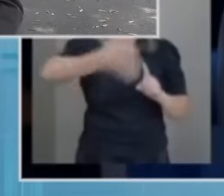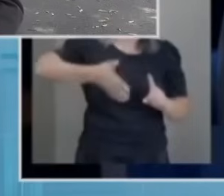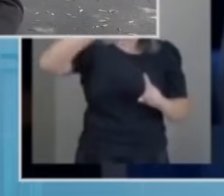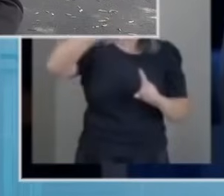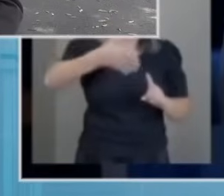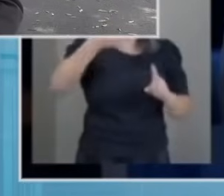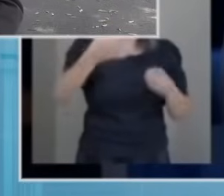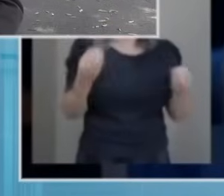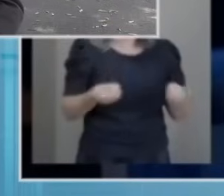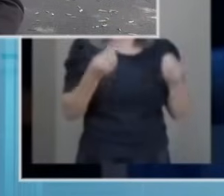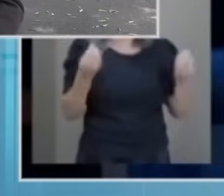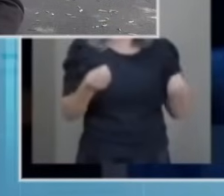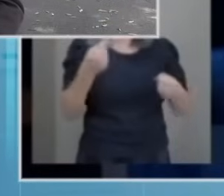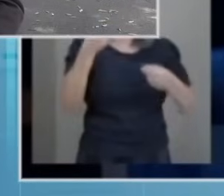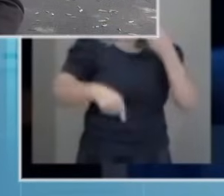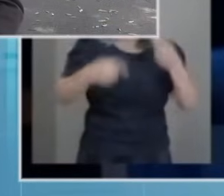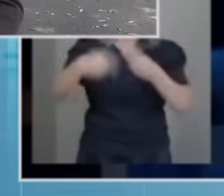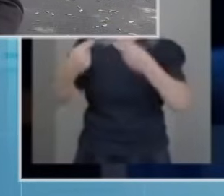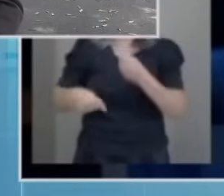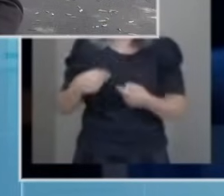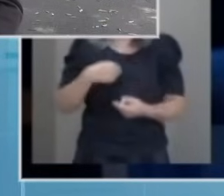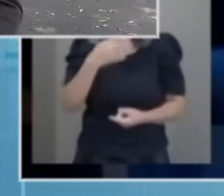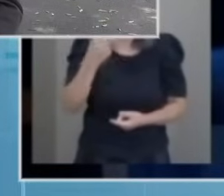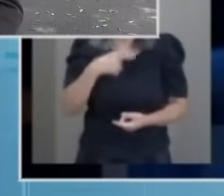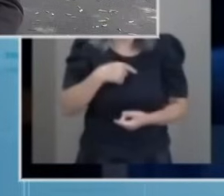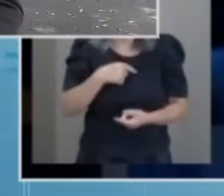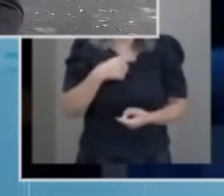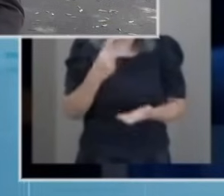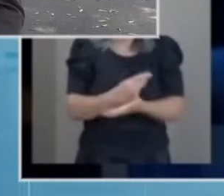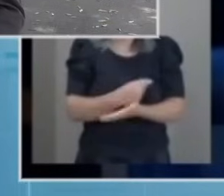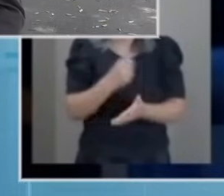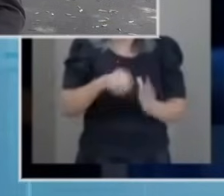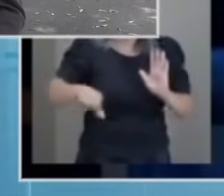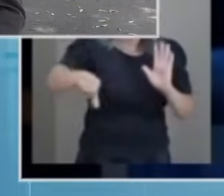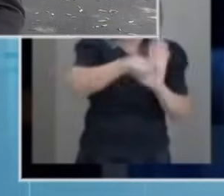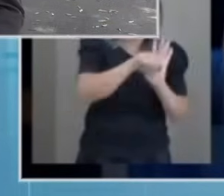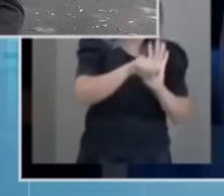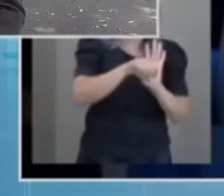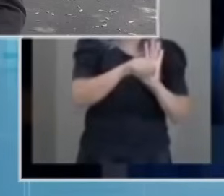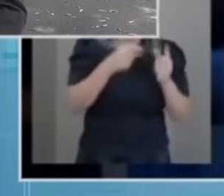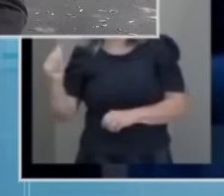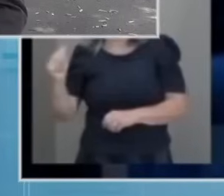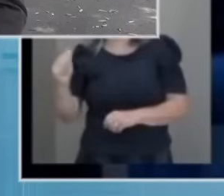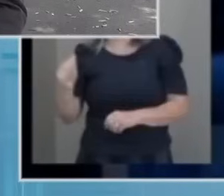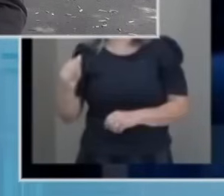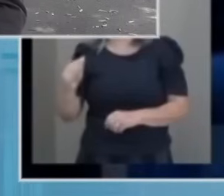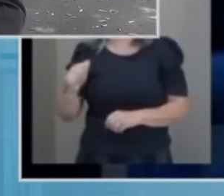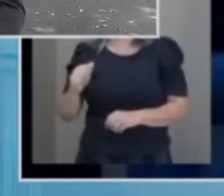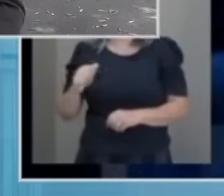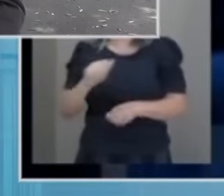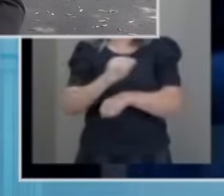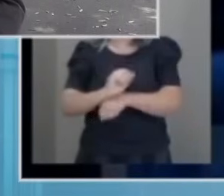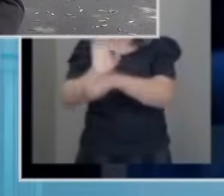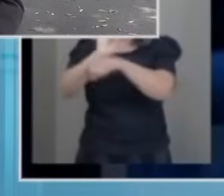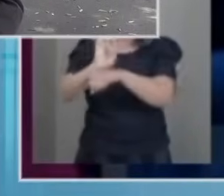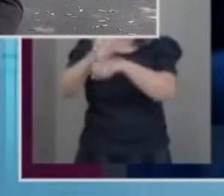pessoas, a sociedade, possa conhecer em detalhes a miúde como estão sendo e onde estão sendo feitos esses gastos por